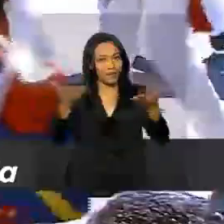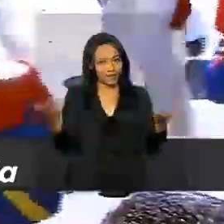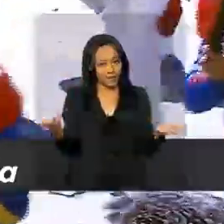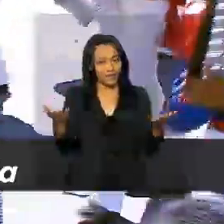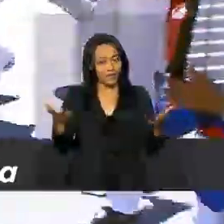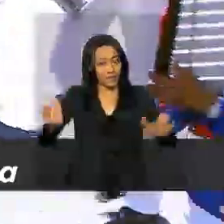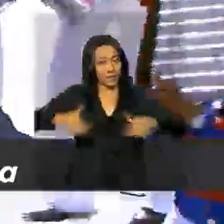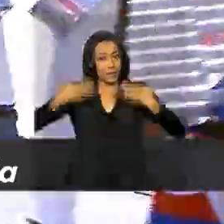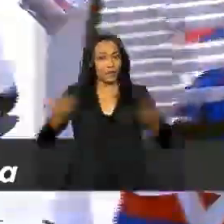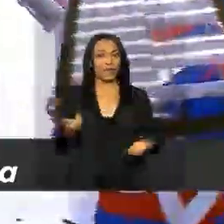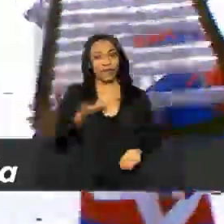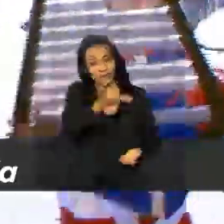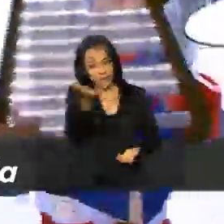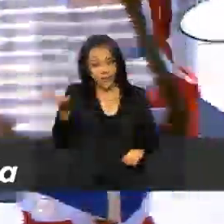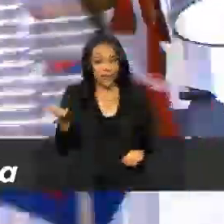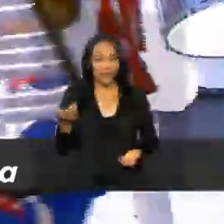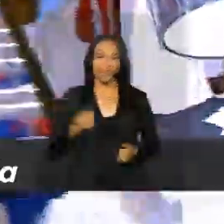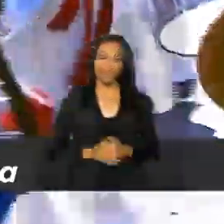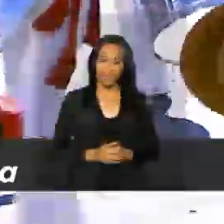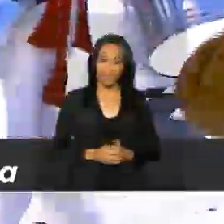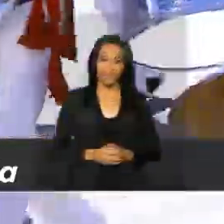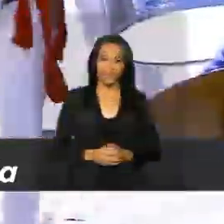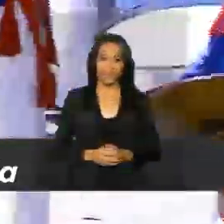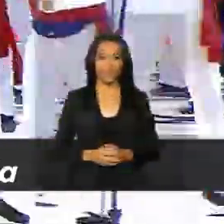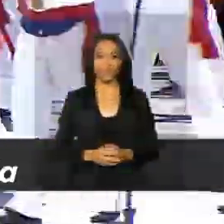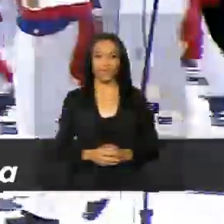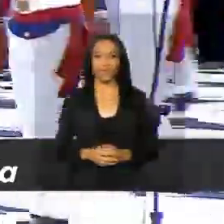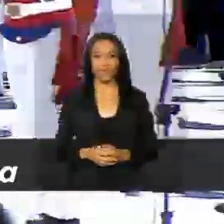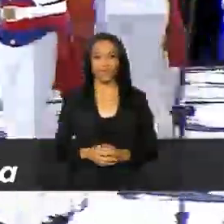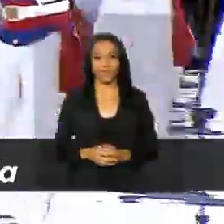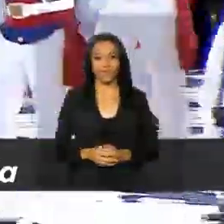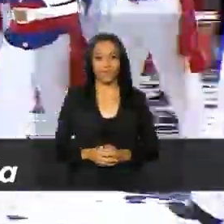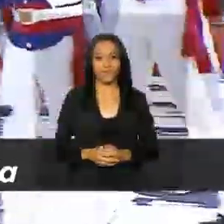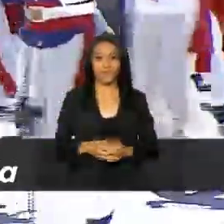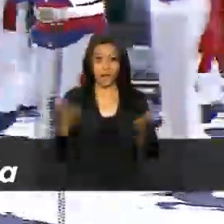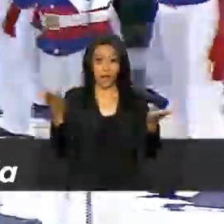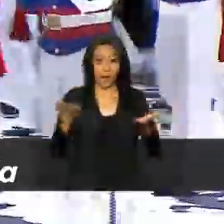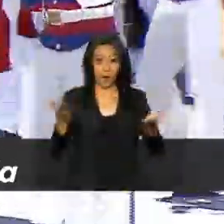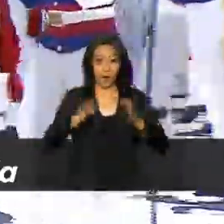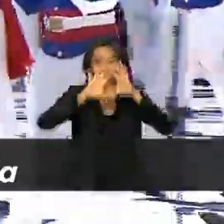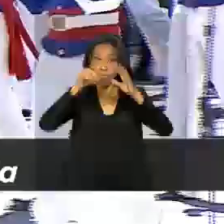né? Passando ali pela esplanada. Muito legal esse formato, né? Seja do Exército.